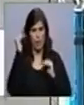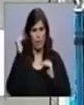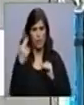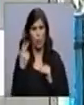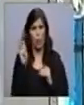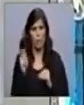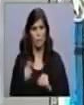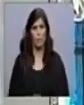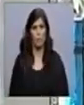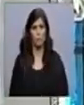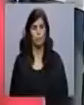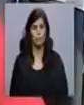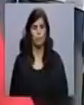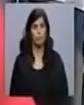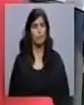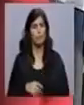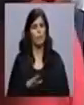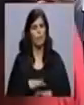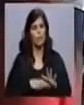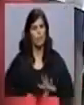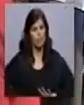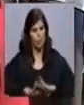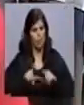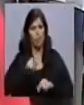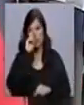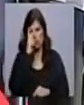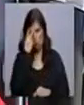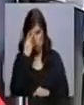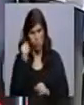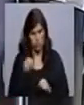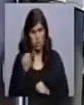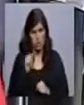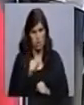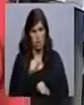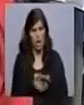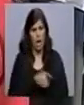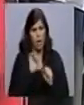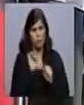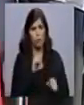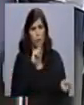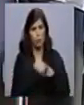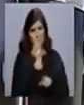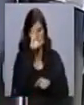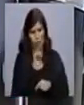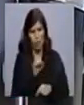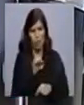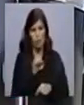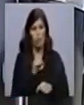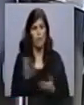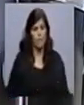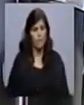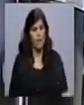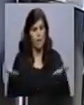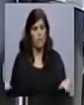Europeia. Têm sido feitos esforços a nível de políticos, a nível de Estado, para incentivar